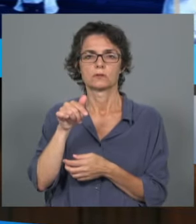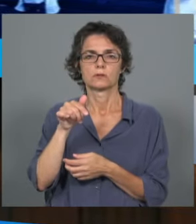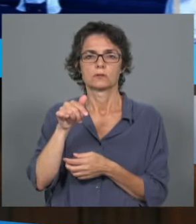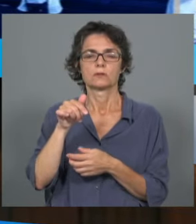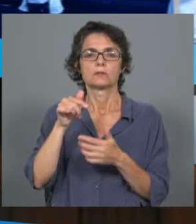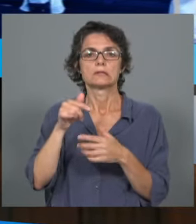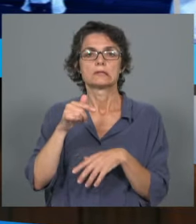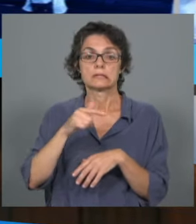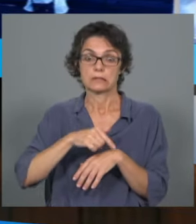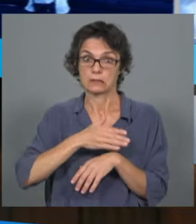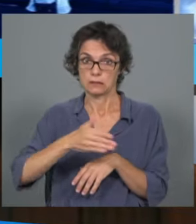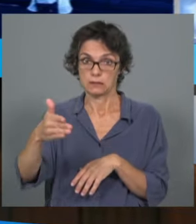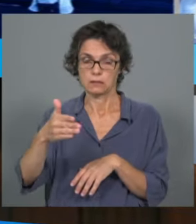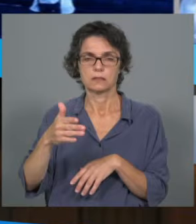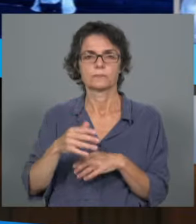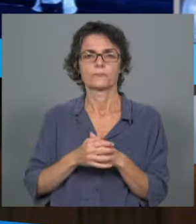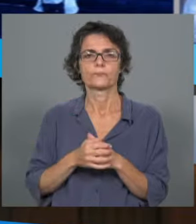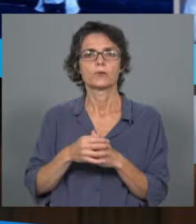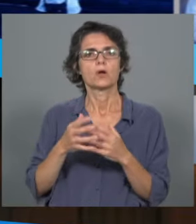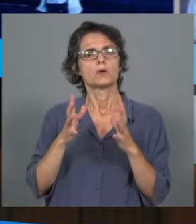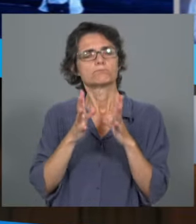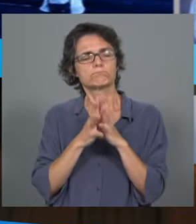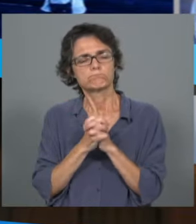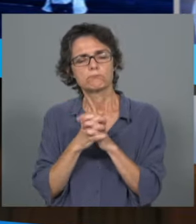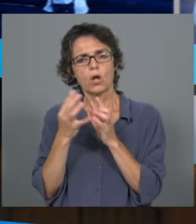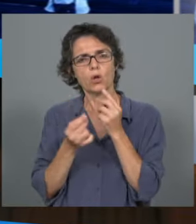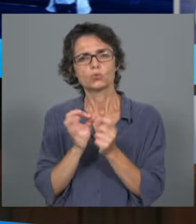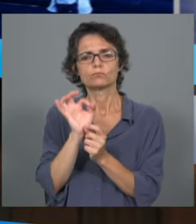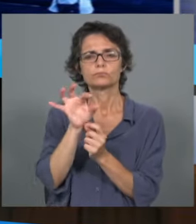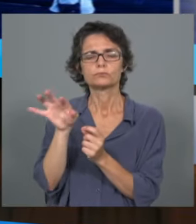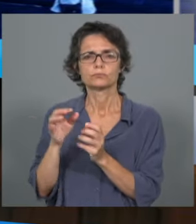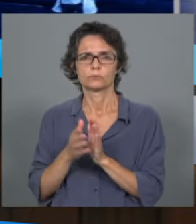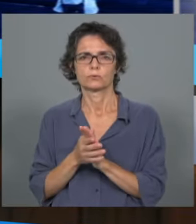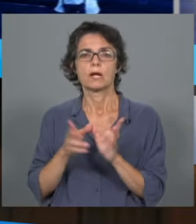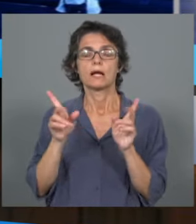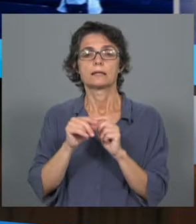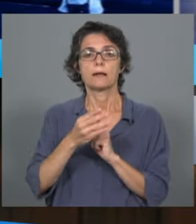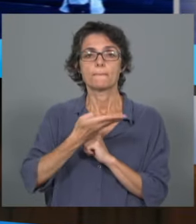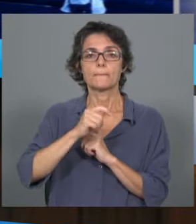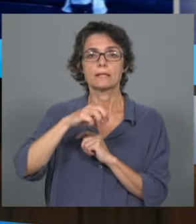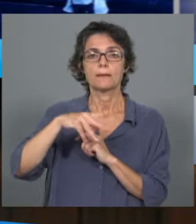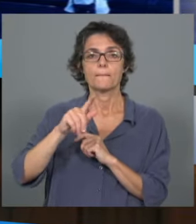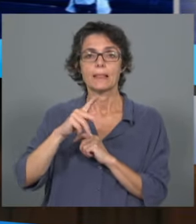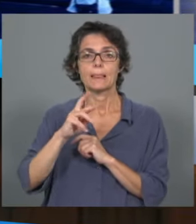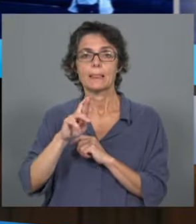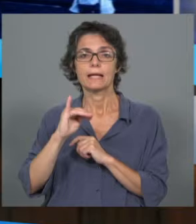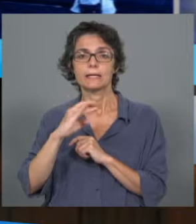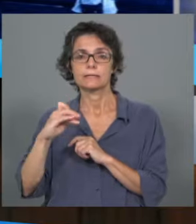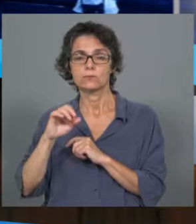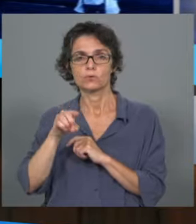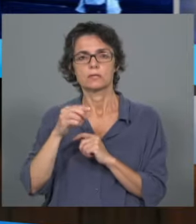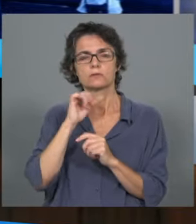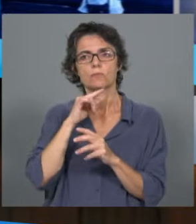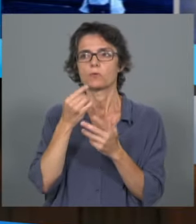deste tempo da criação, propostas de algumas homilias, de uma lexio a partir dos textos bíblicos que podem inspirar a